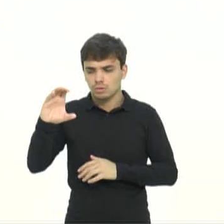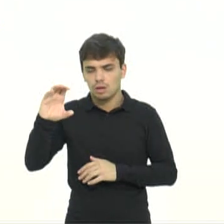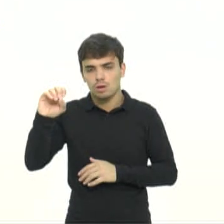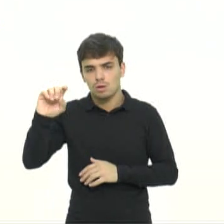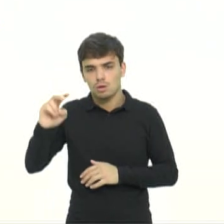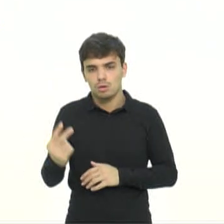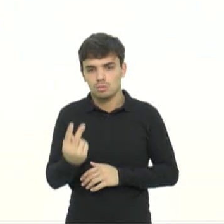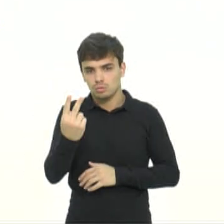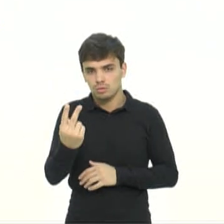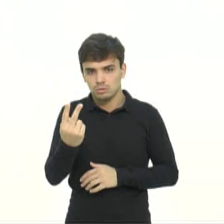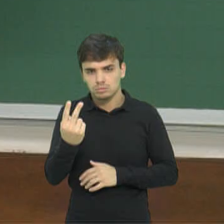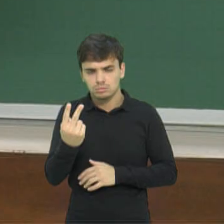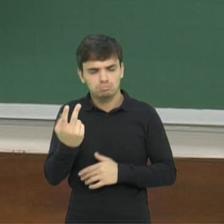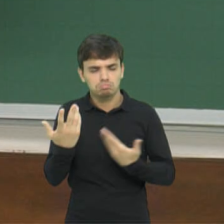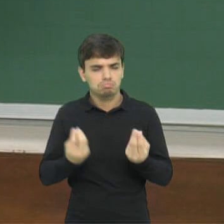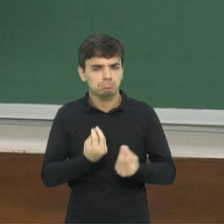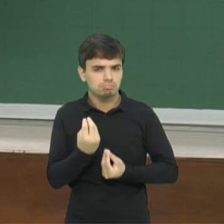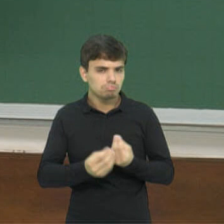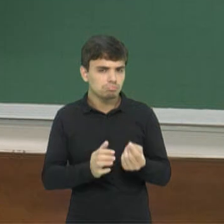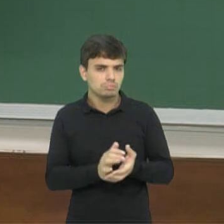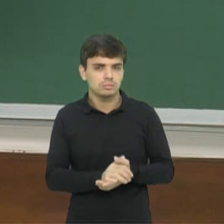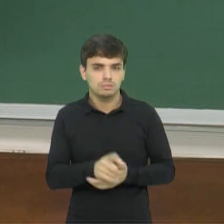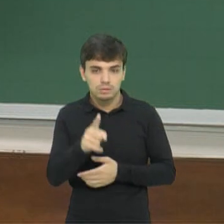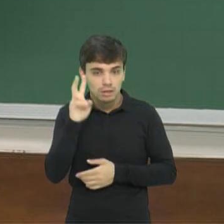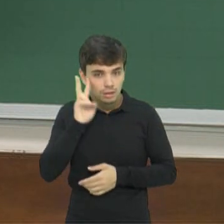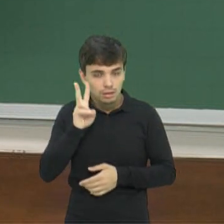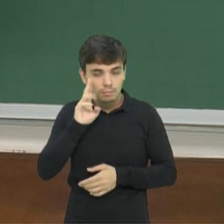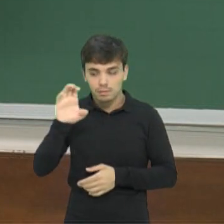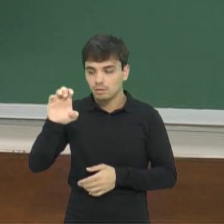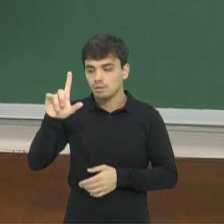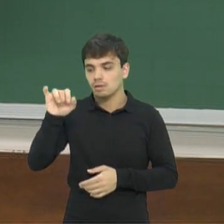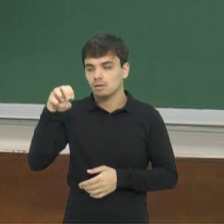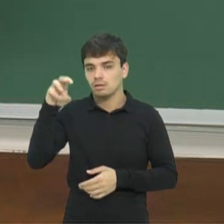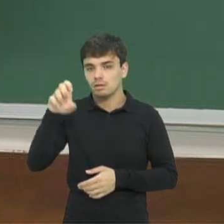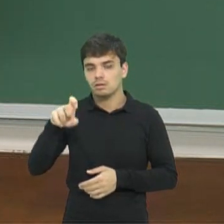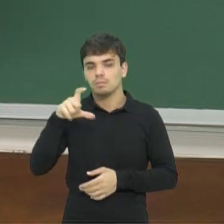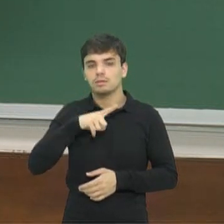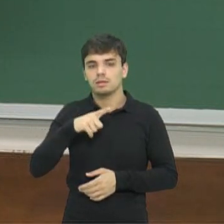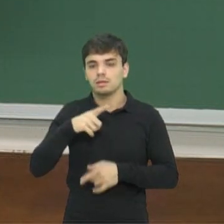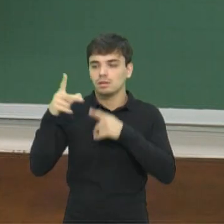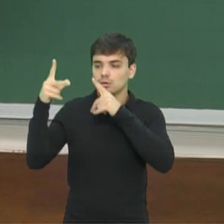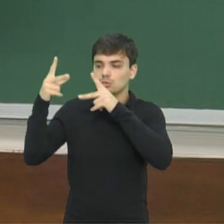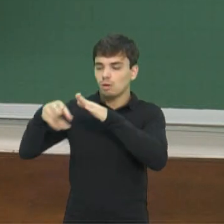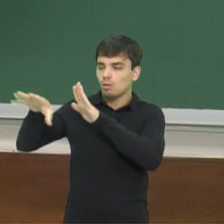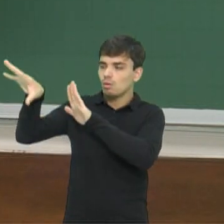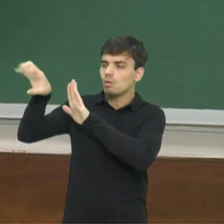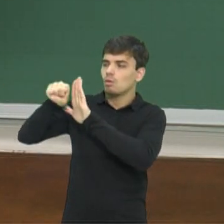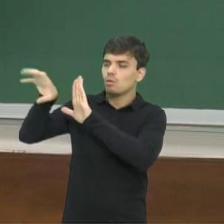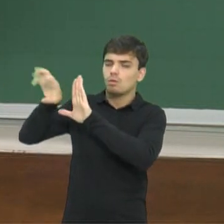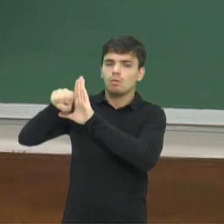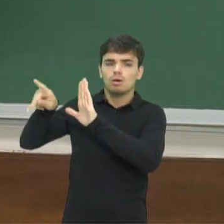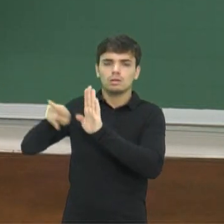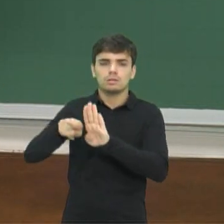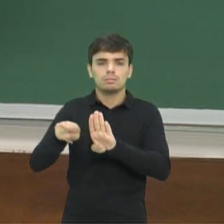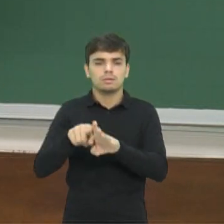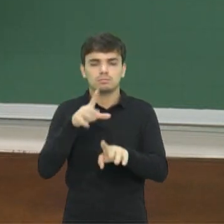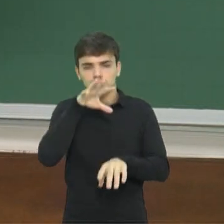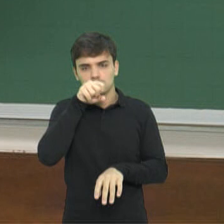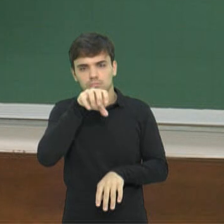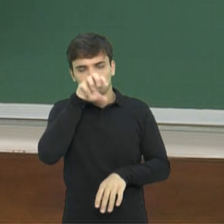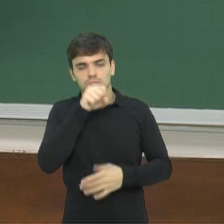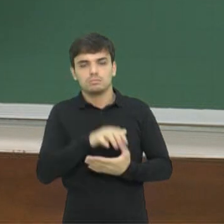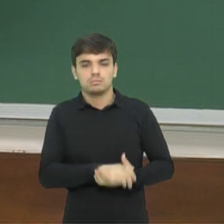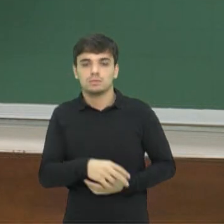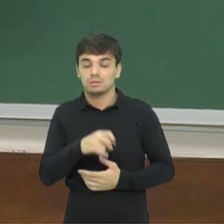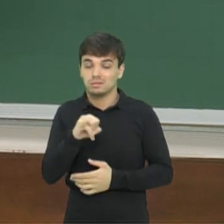de CO2? No clímax, lembra que se iguala a taxa de fotossíntese e de respiração? Então, se está se